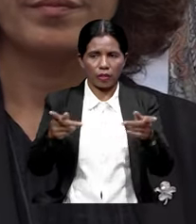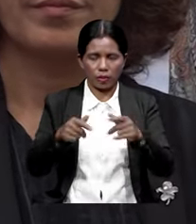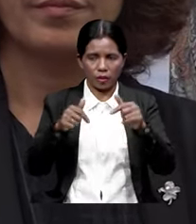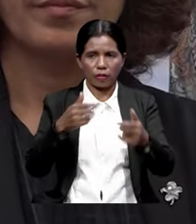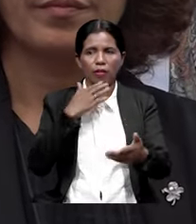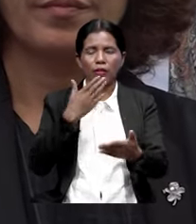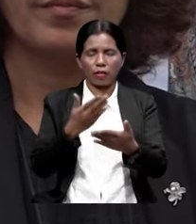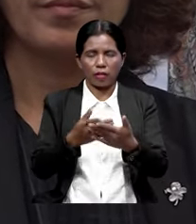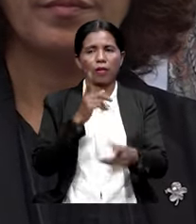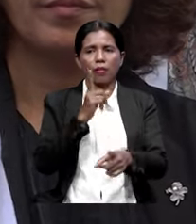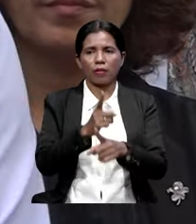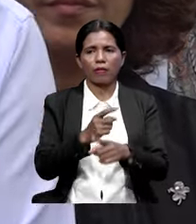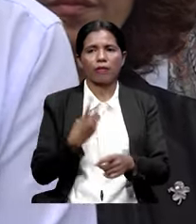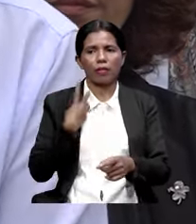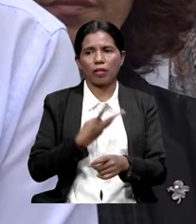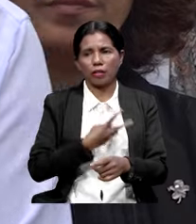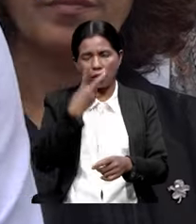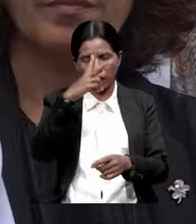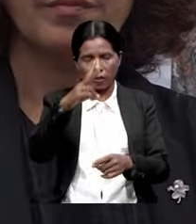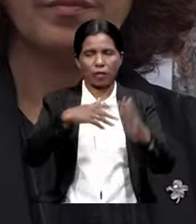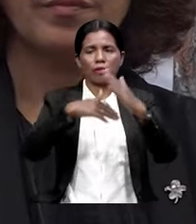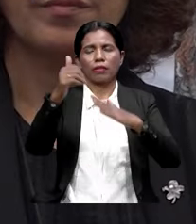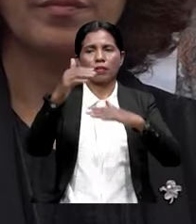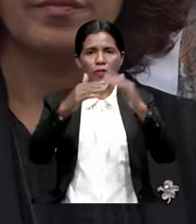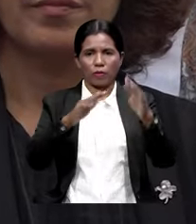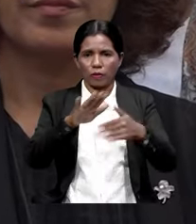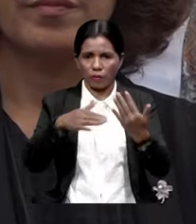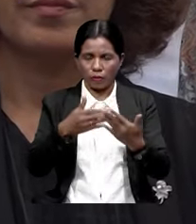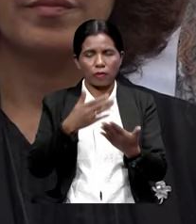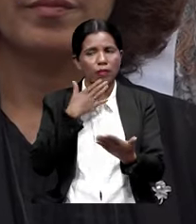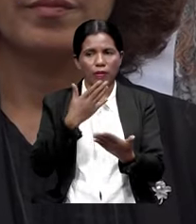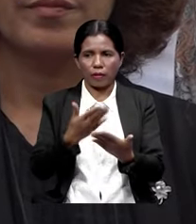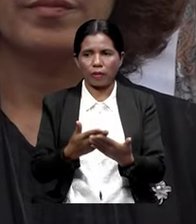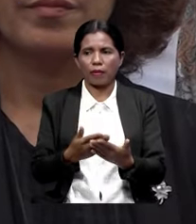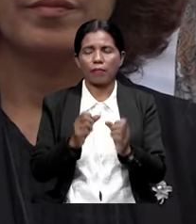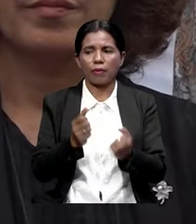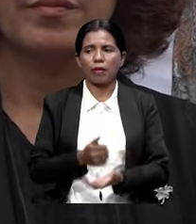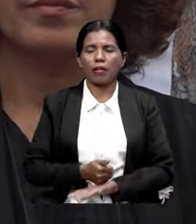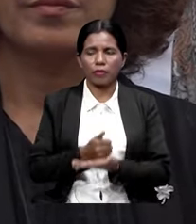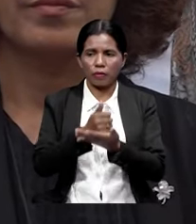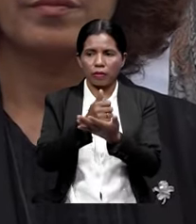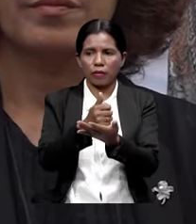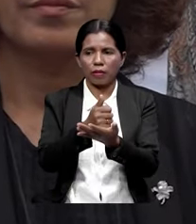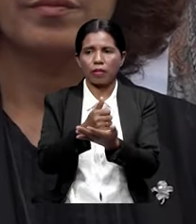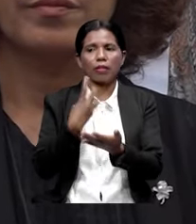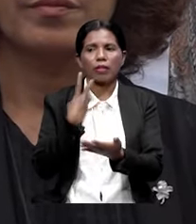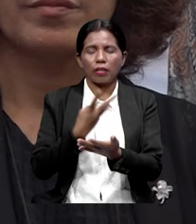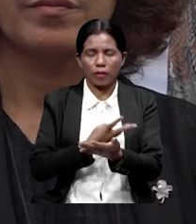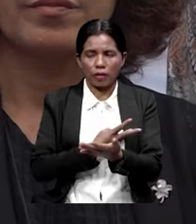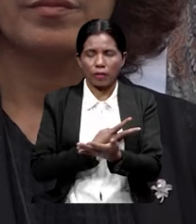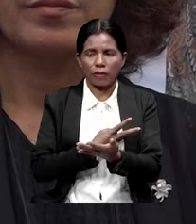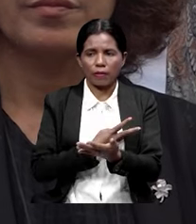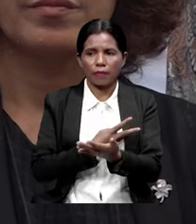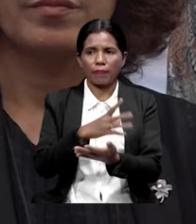funciona dia com a. E a recata infraestruturamente, boto tudo quase dia, belo funciona. E a fase de preparação de